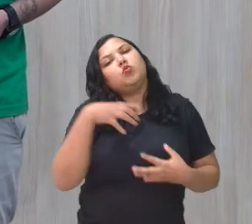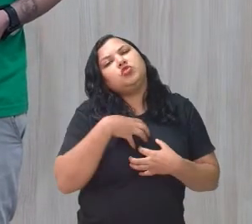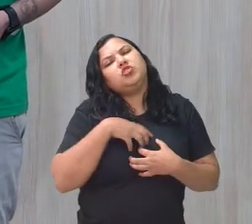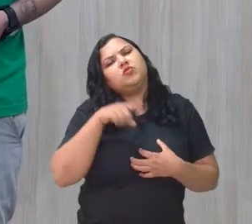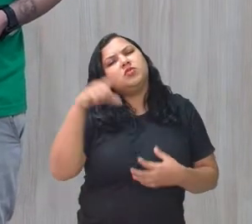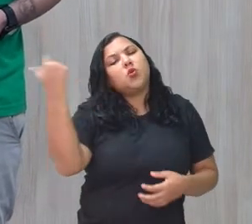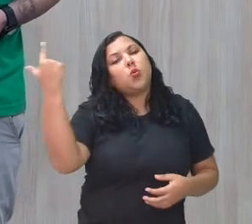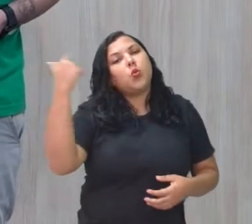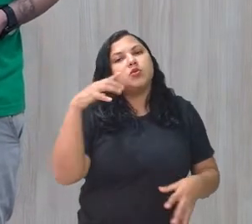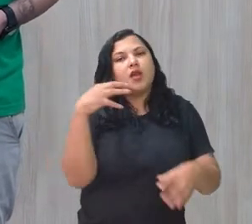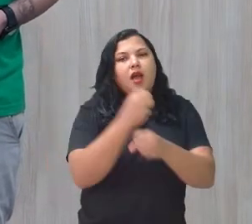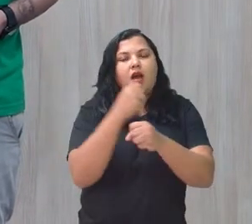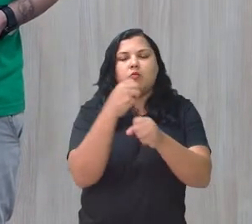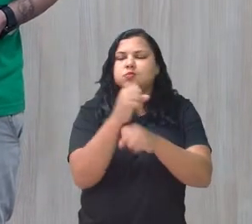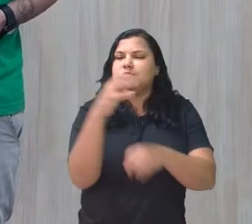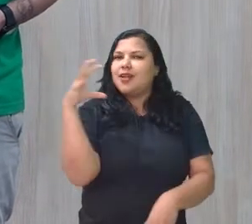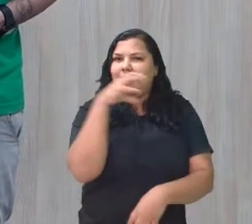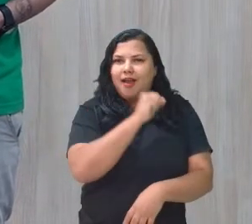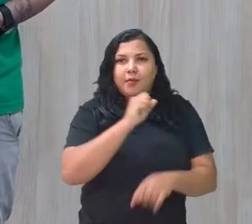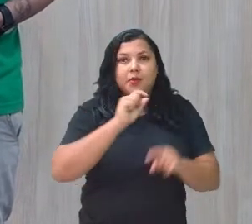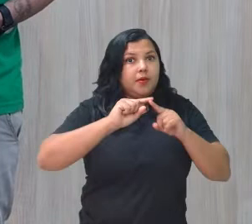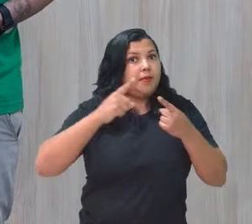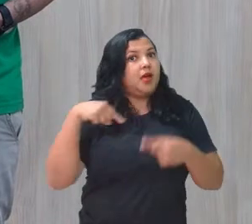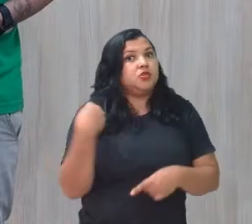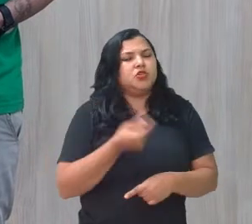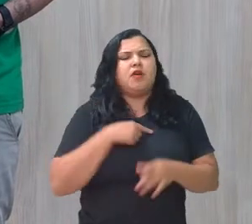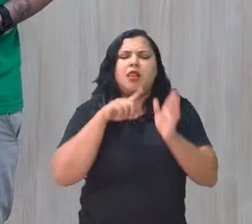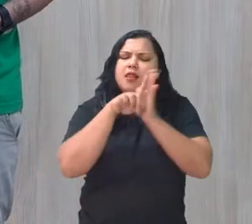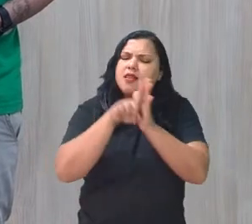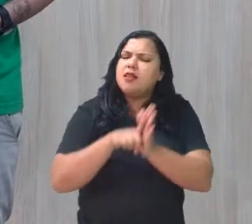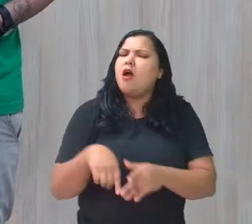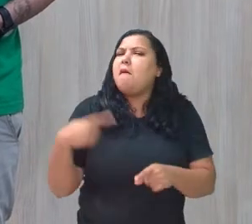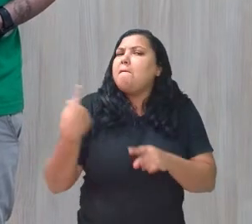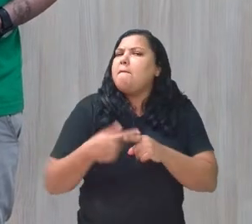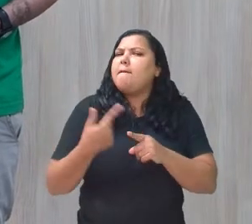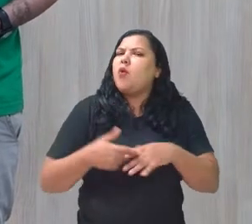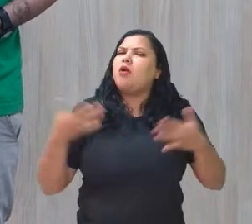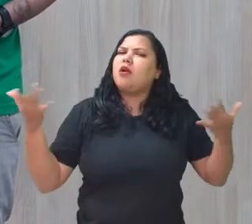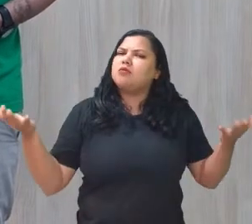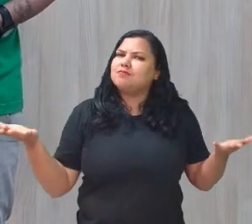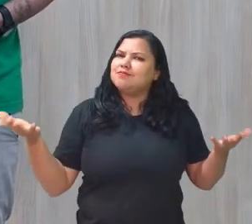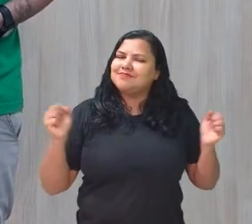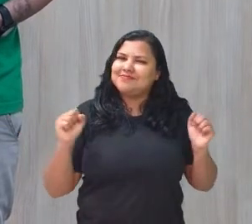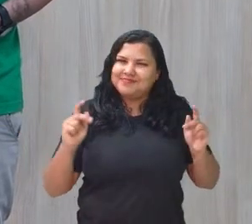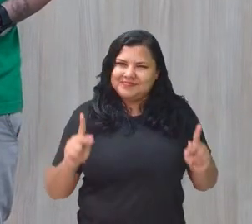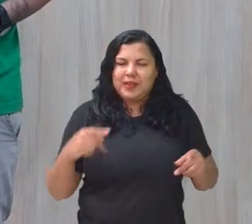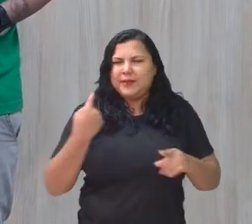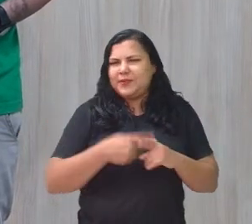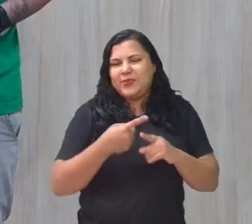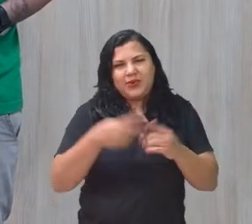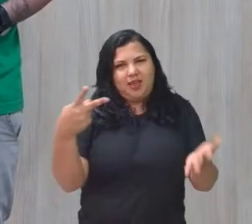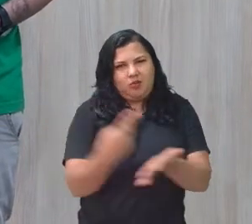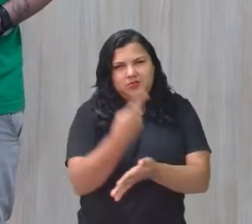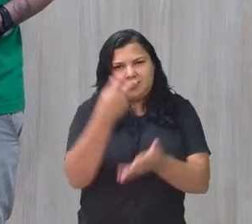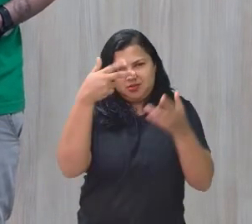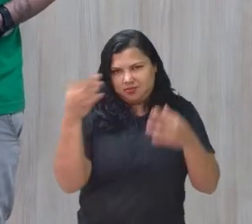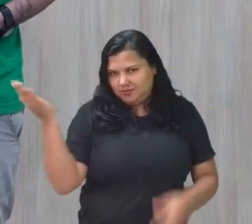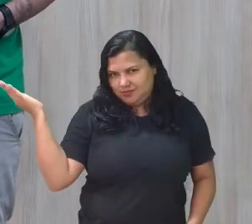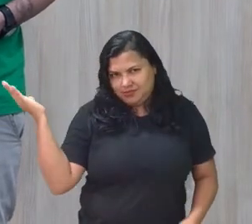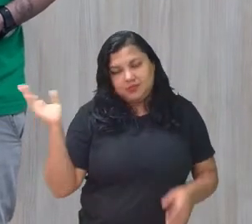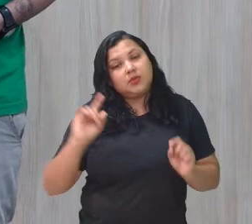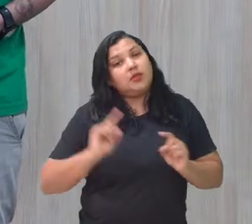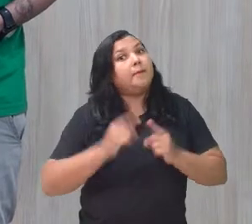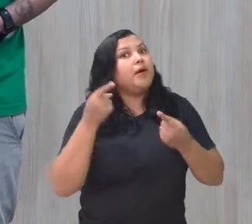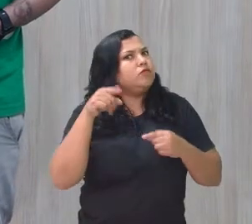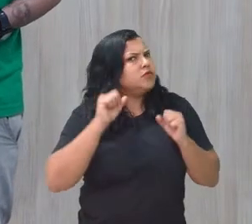chegar ao cálculo de maneira rápida, mas a gente vai investigar por que isso dá certo, por que funciona dessa forma, tá certo? Mas